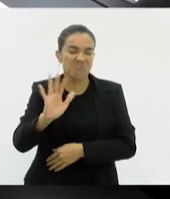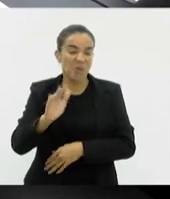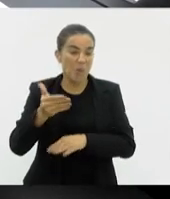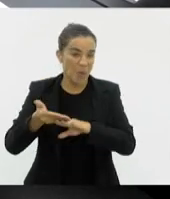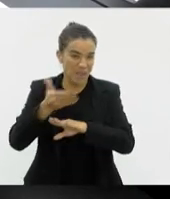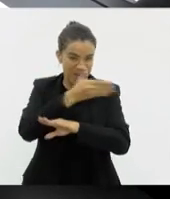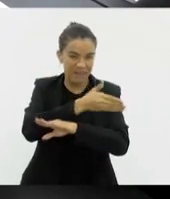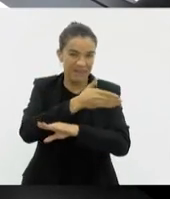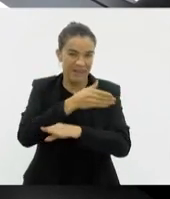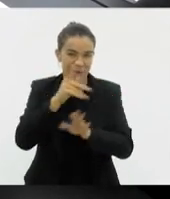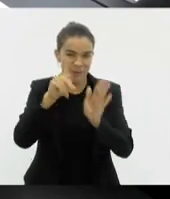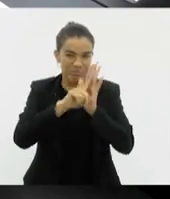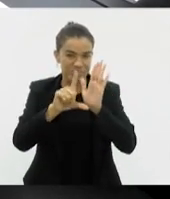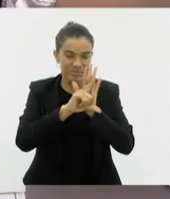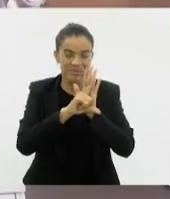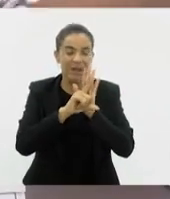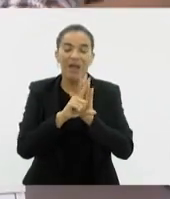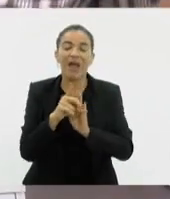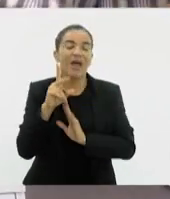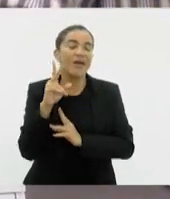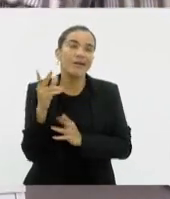anterior era para